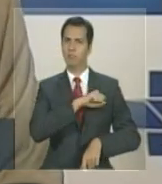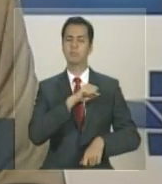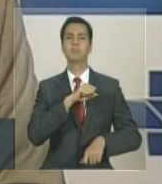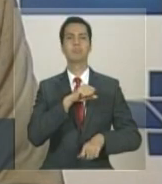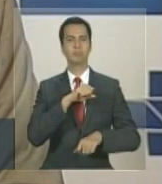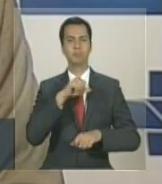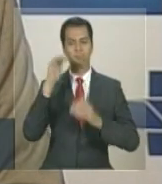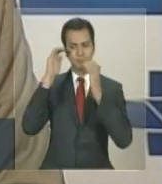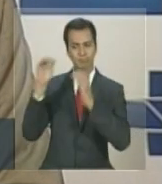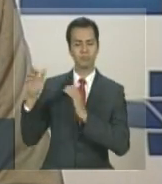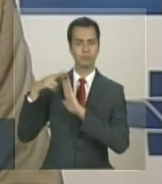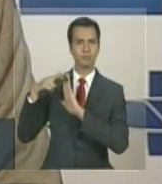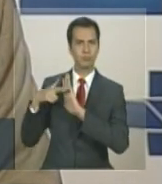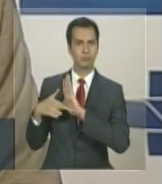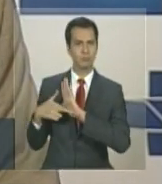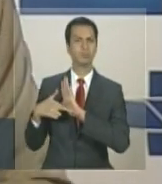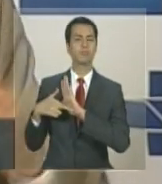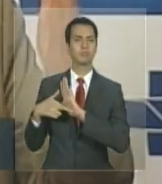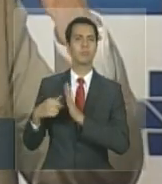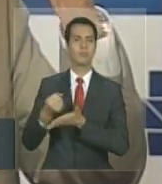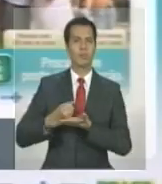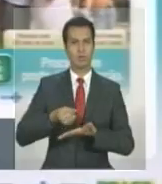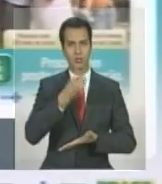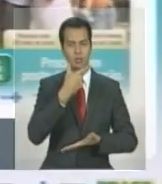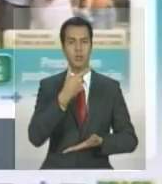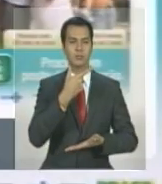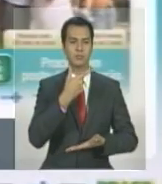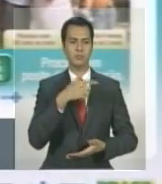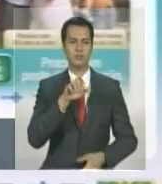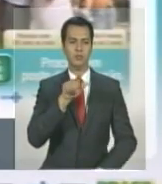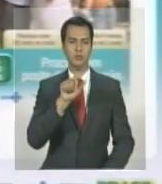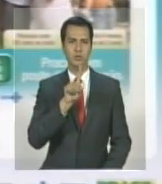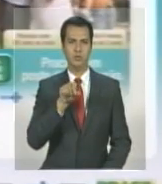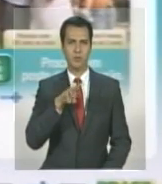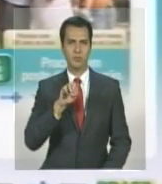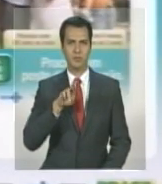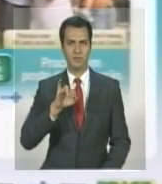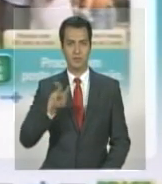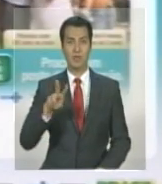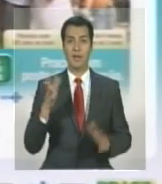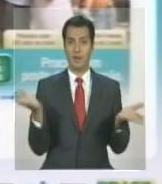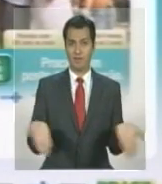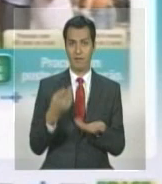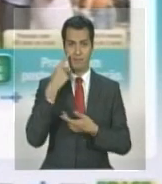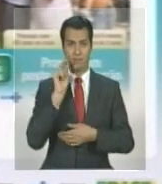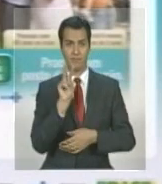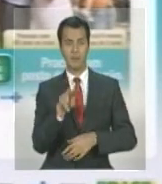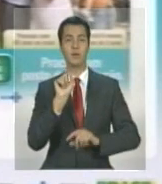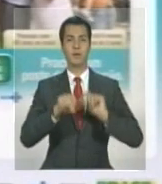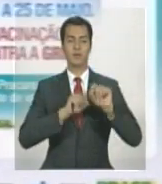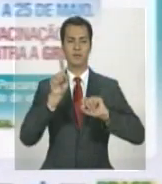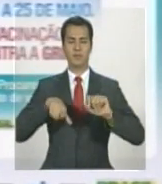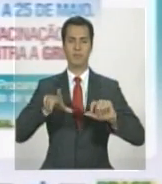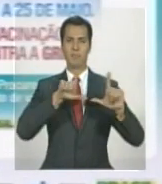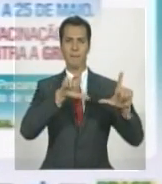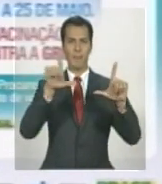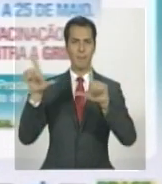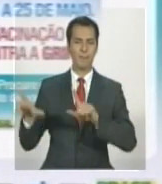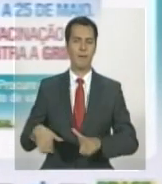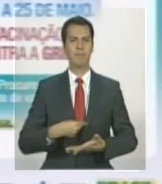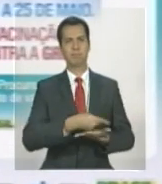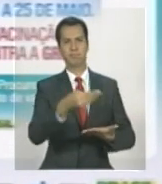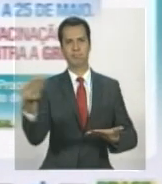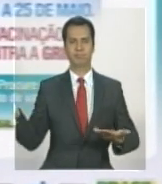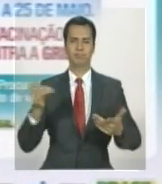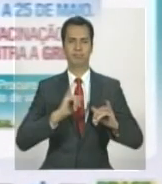e fazer o uso do oseltamivir. Aqui são as peças publicitárias, né, os cartazes que estão sendo distribuídos, pode passar.